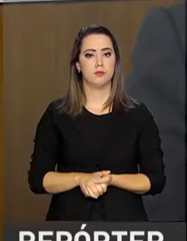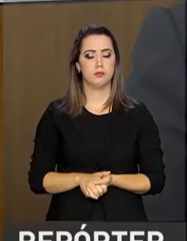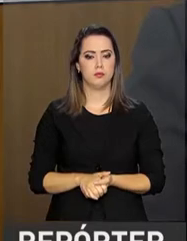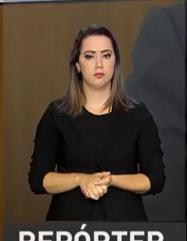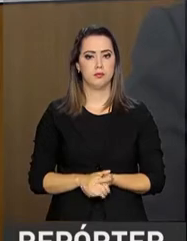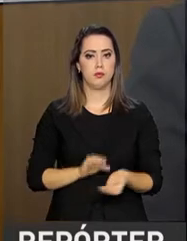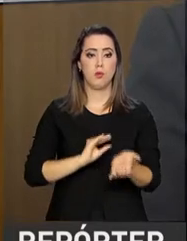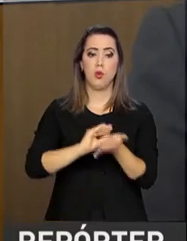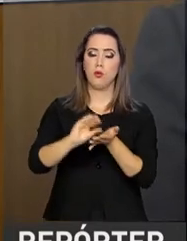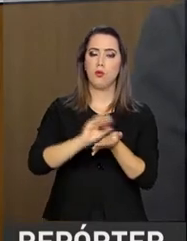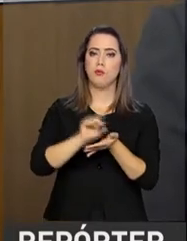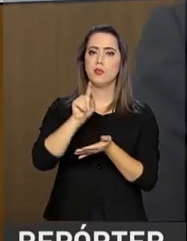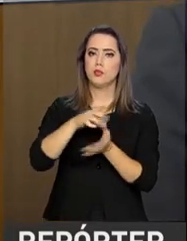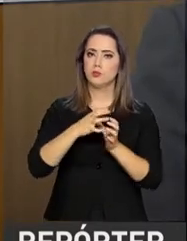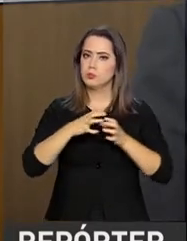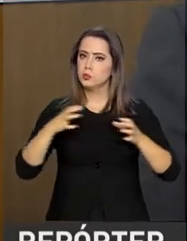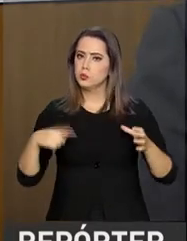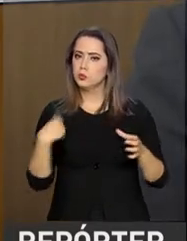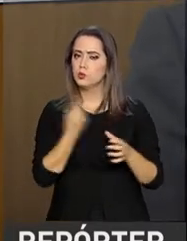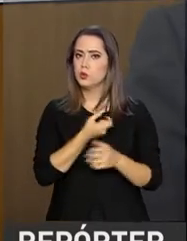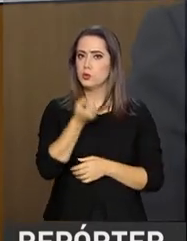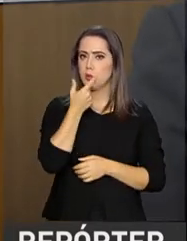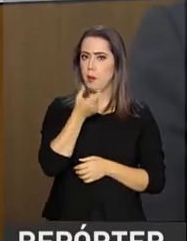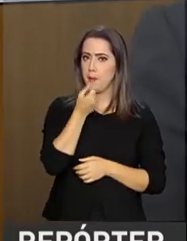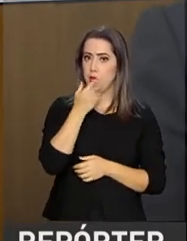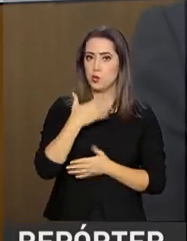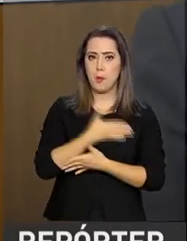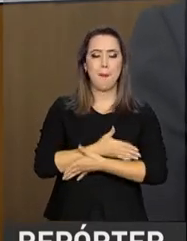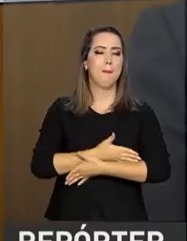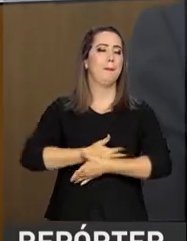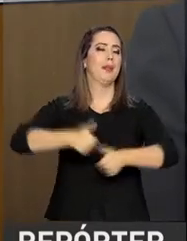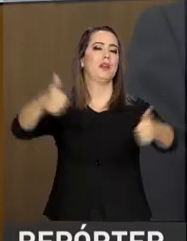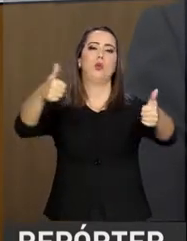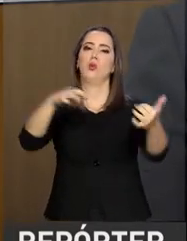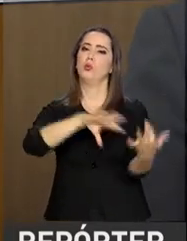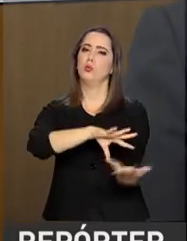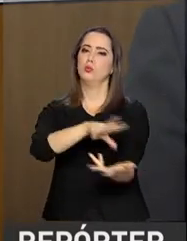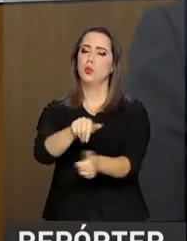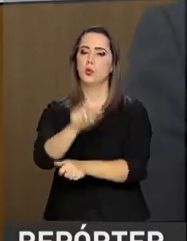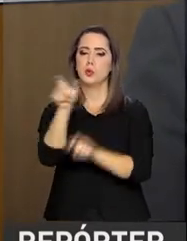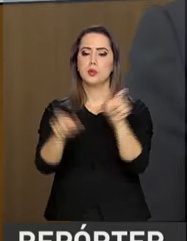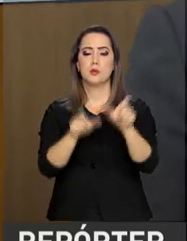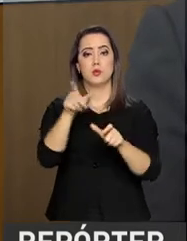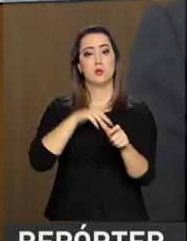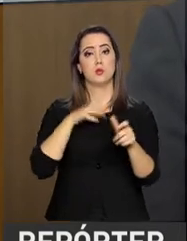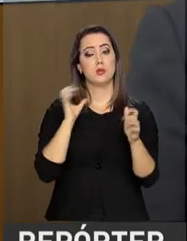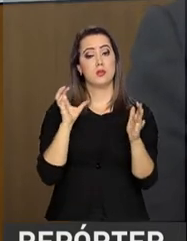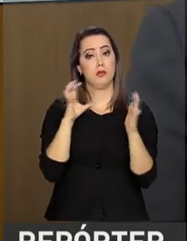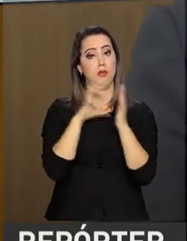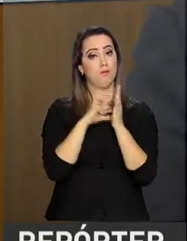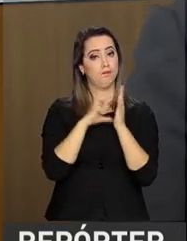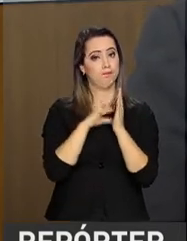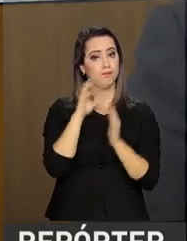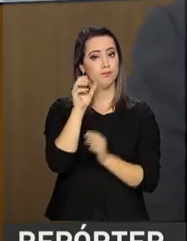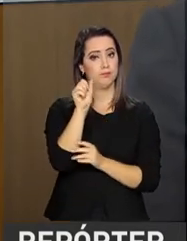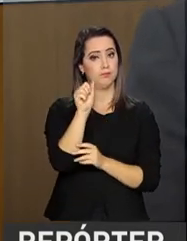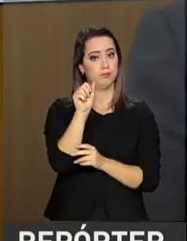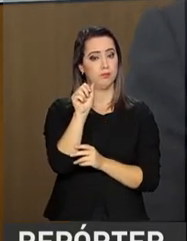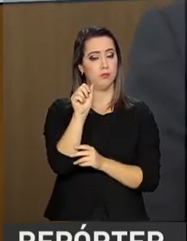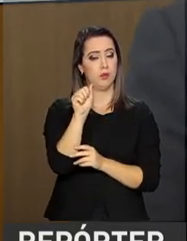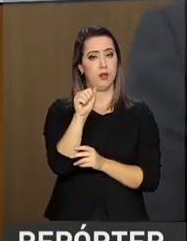investimento é muito grande e adotamos o melhor medicamento do mundo dono de grave para os pacientes diários estamos já com 300 mil